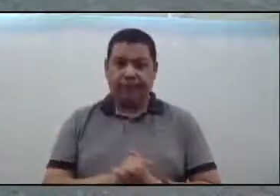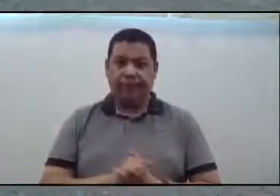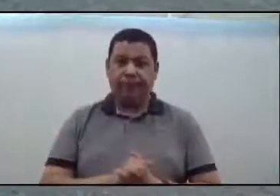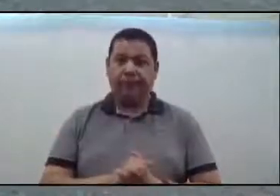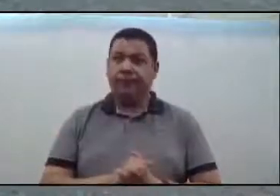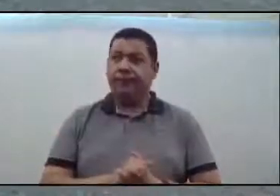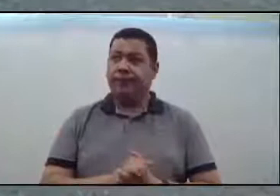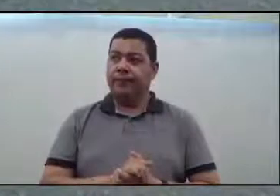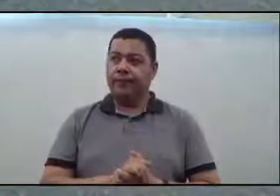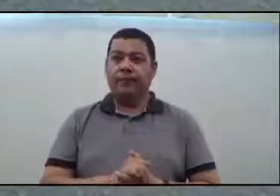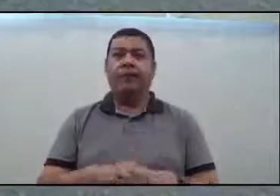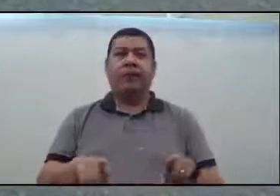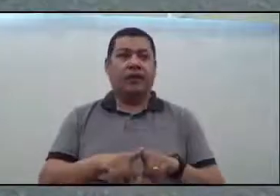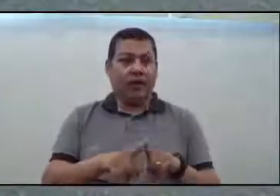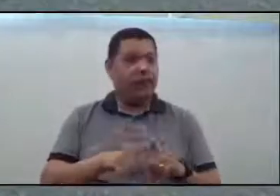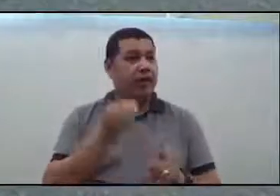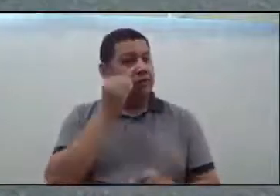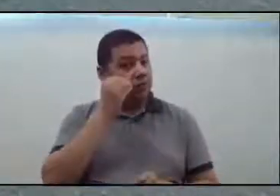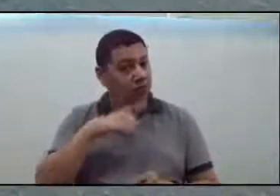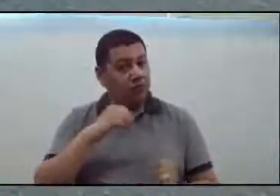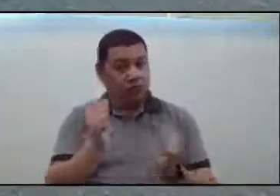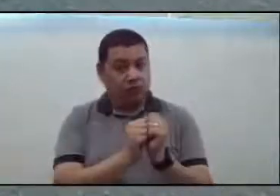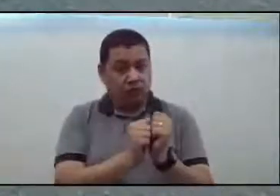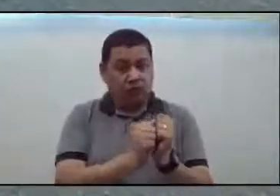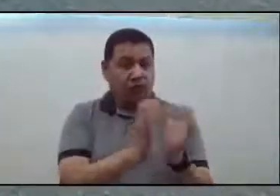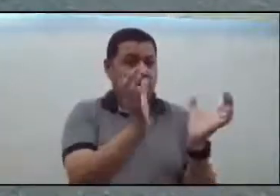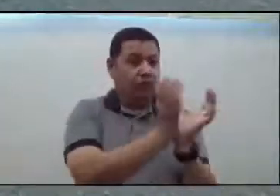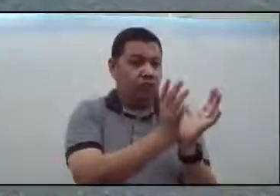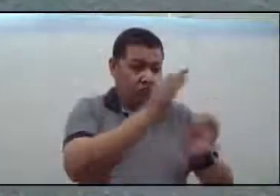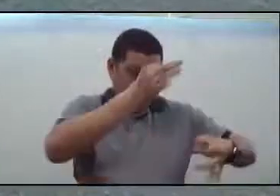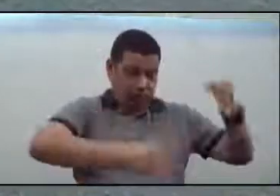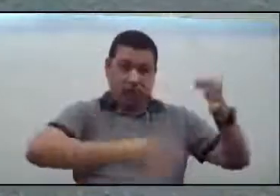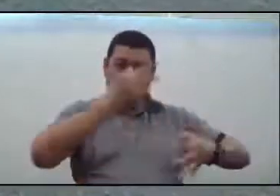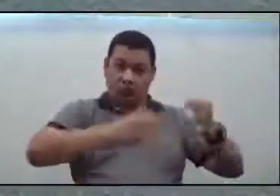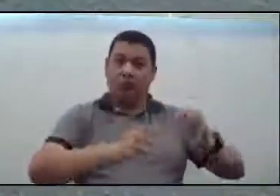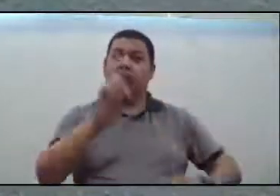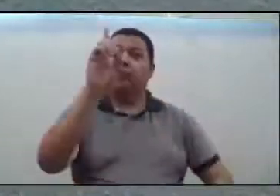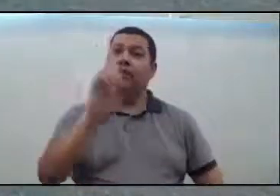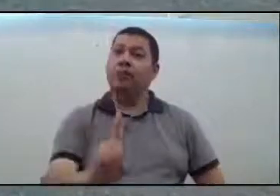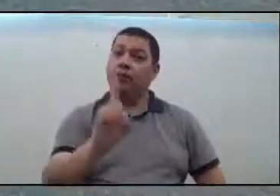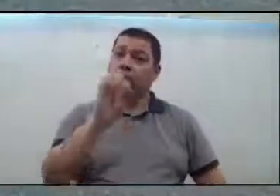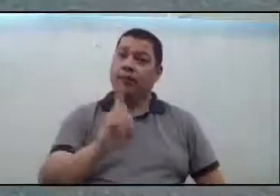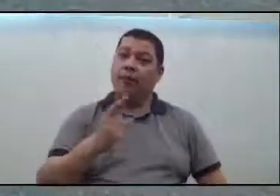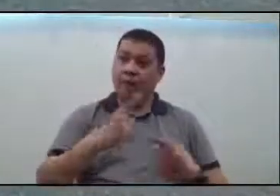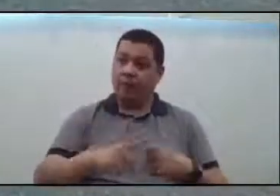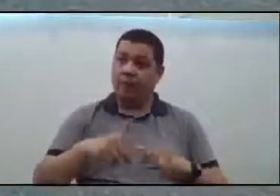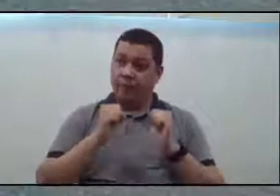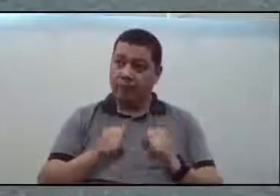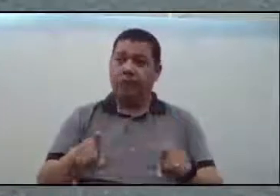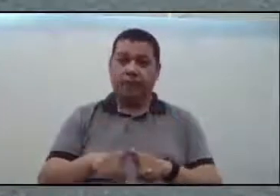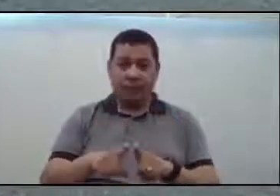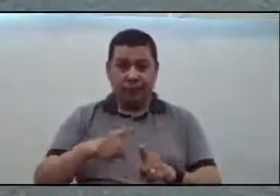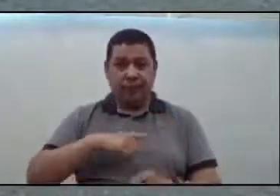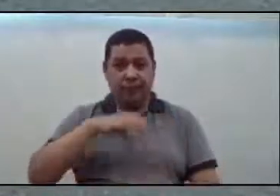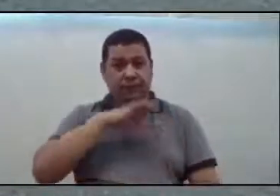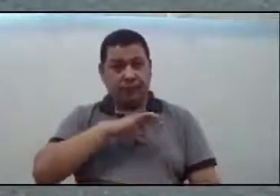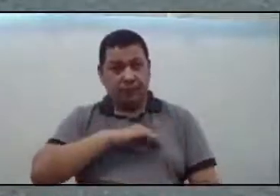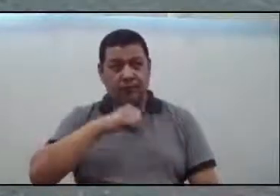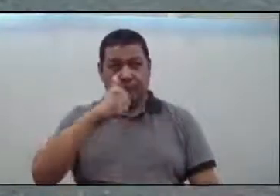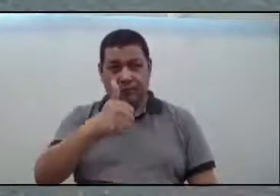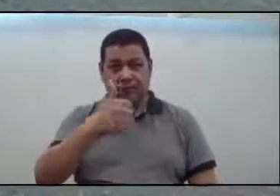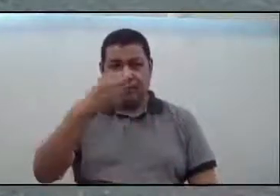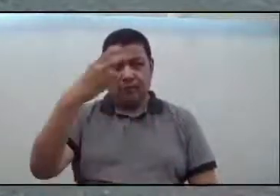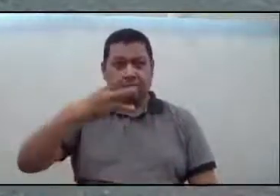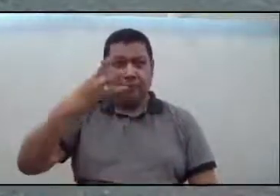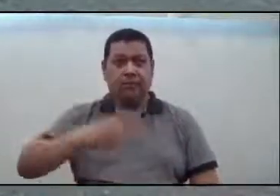sua assessoria jurídica o direito desse servidor, para que eles possam também receber o seu 13º.